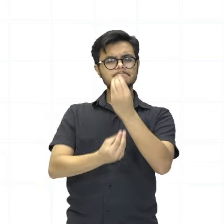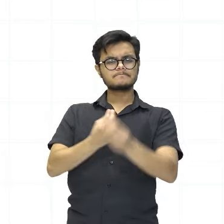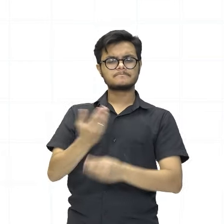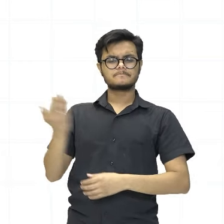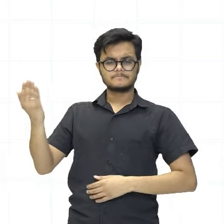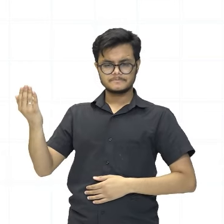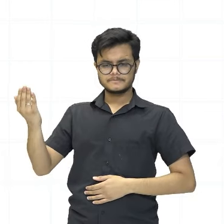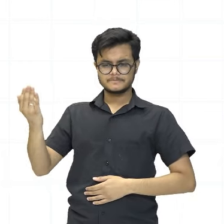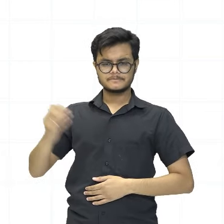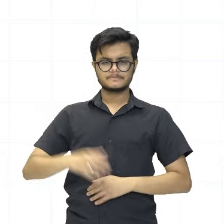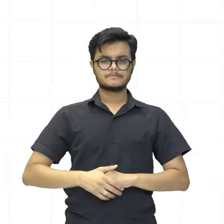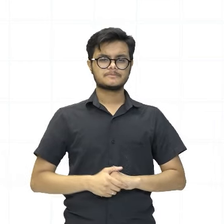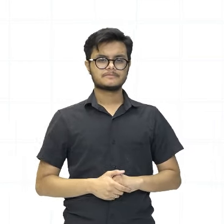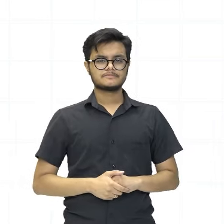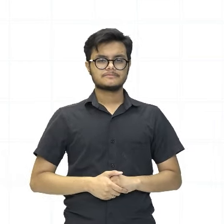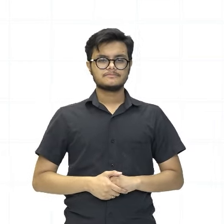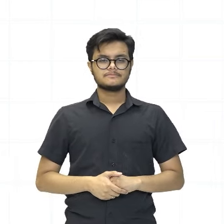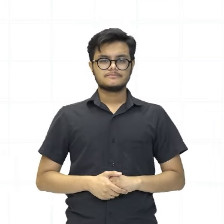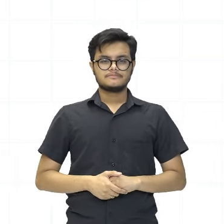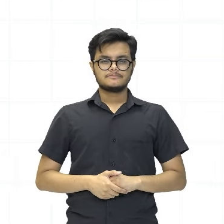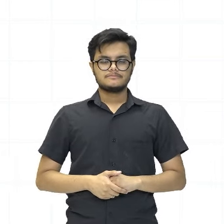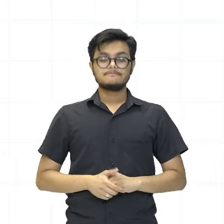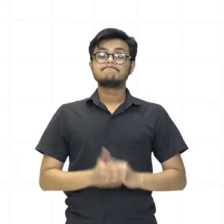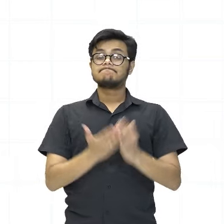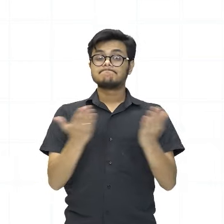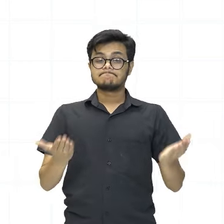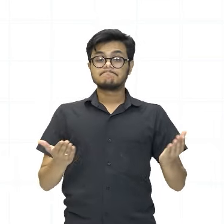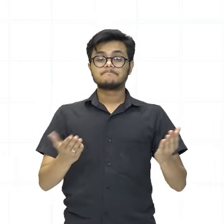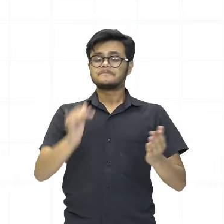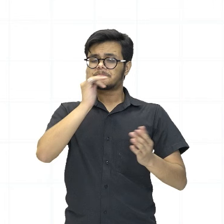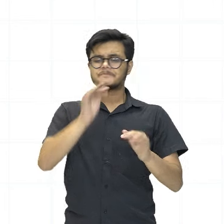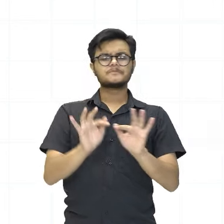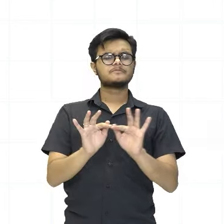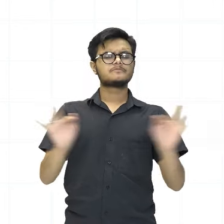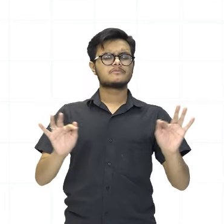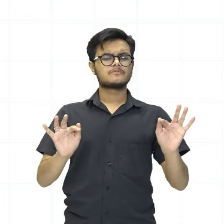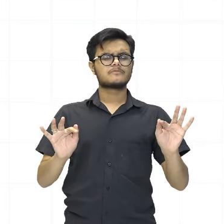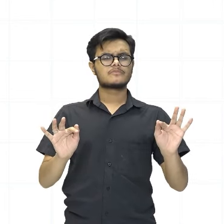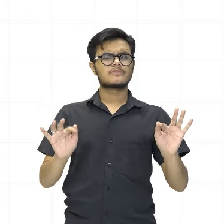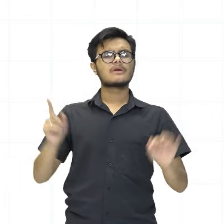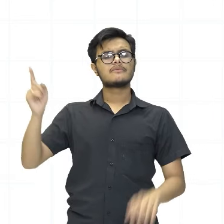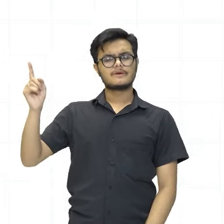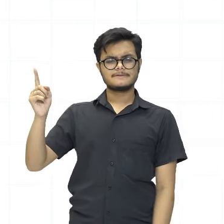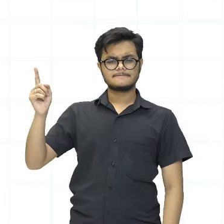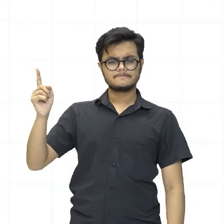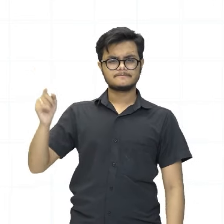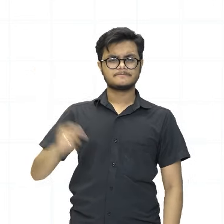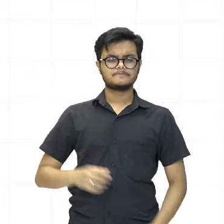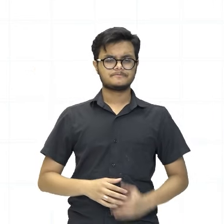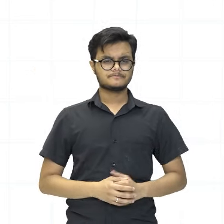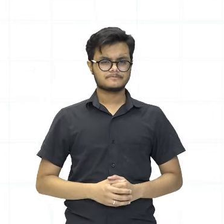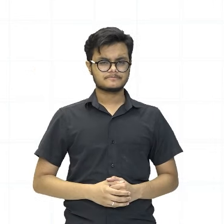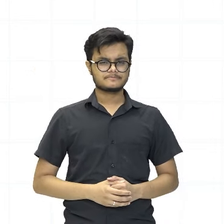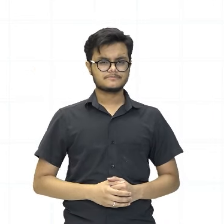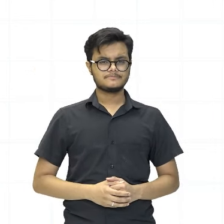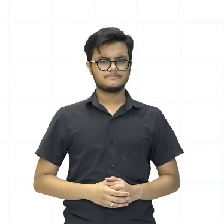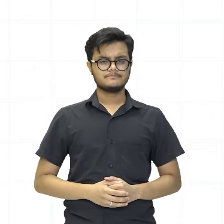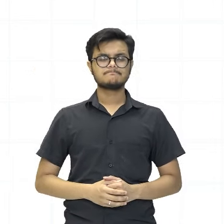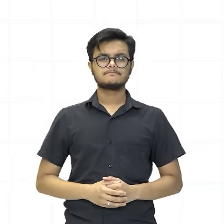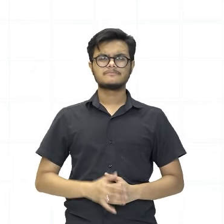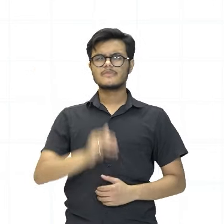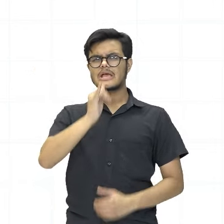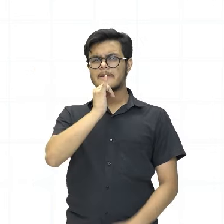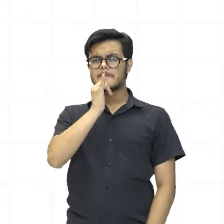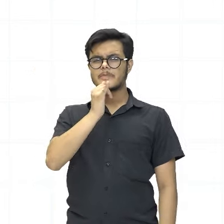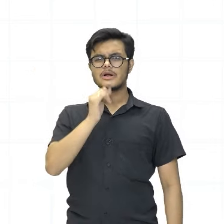na carta na TV Interativa Olhem só vamos usar o exemplo eu vi tudo né ã se você disser eu